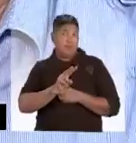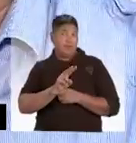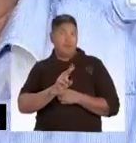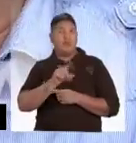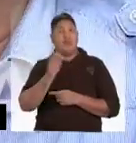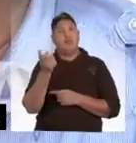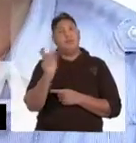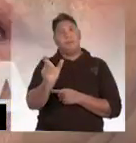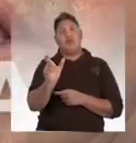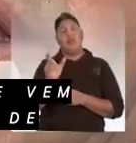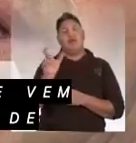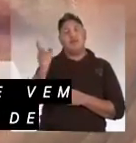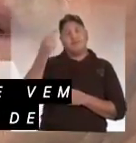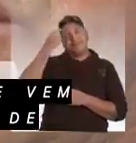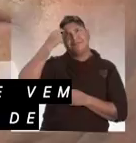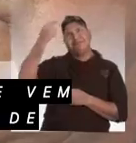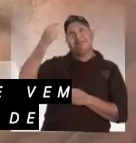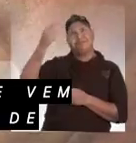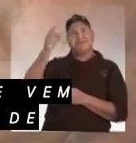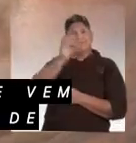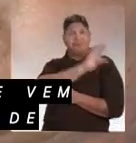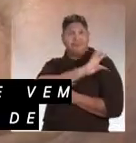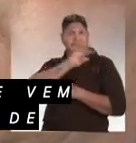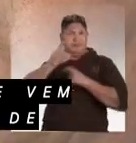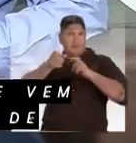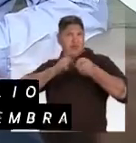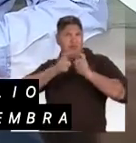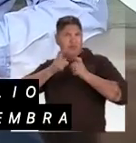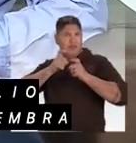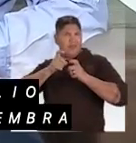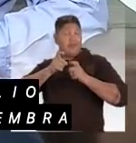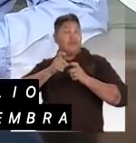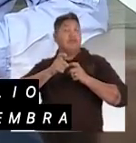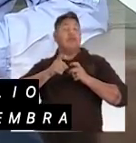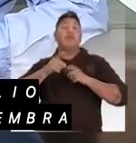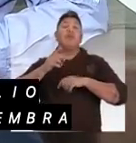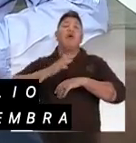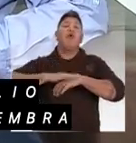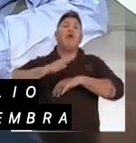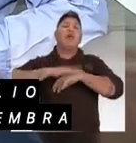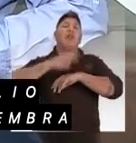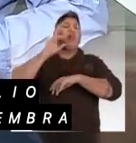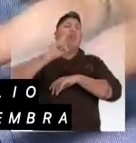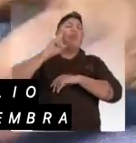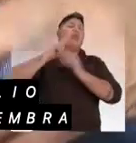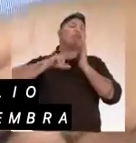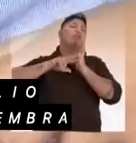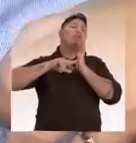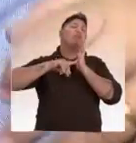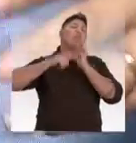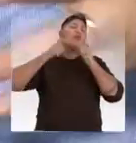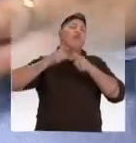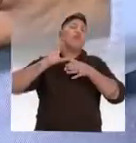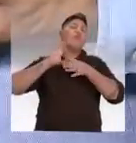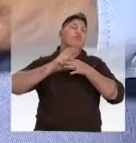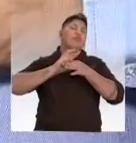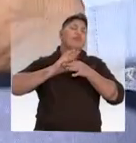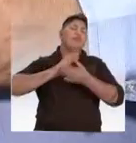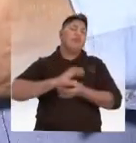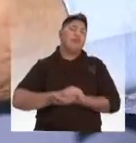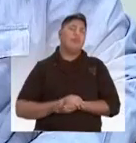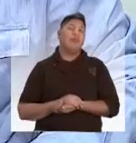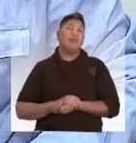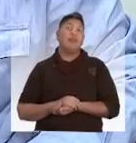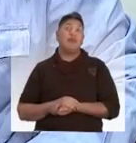Defesa. Esta é a palavra que vem à mente do técnico de administração, Abílio Filho, quando ele lembra do sindicato onde é